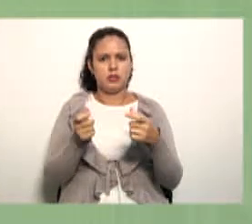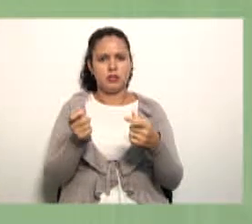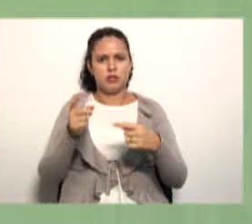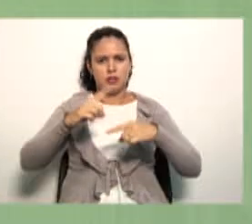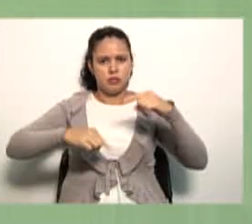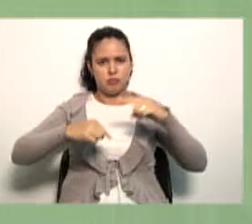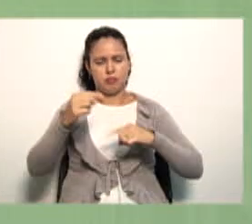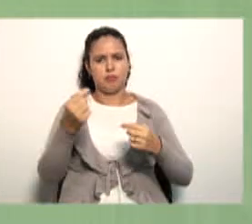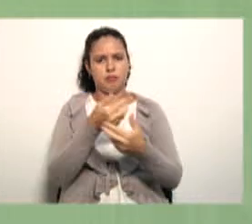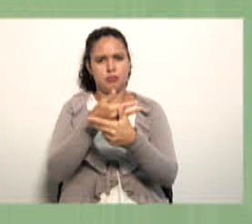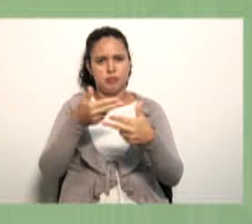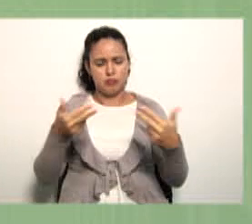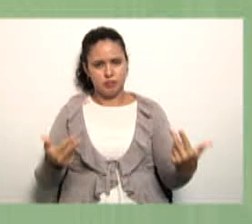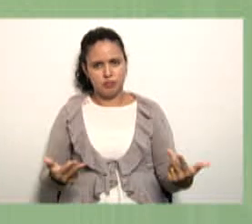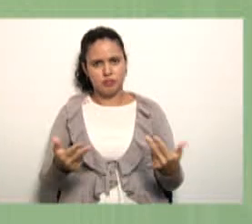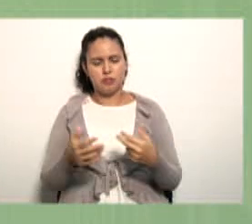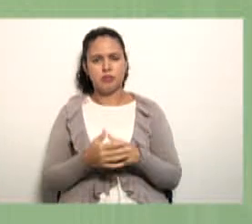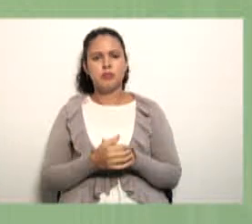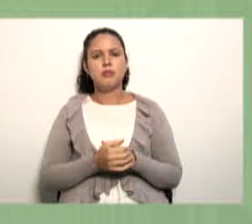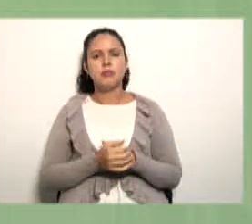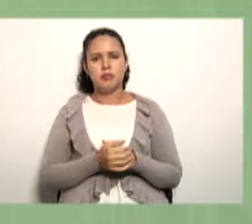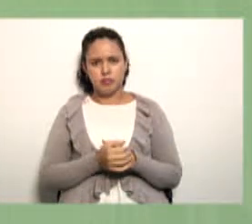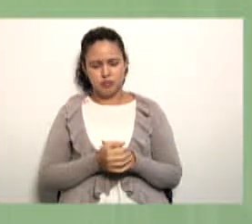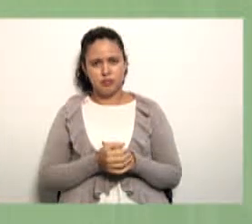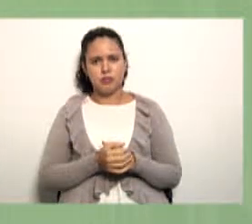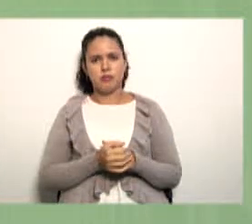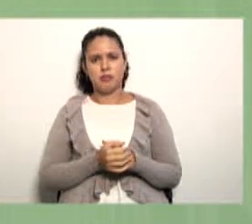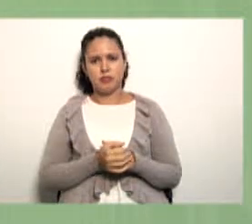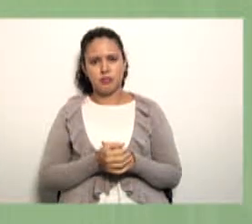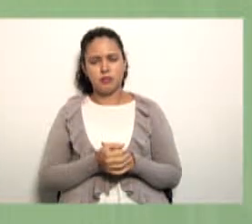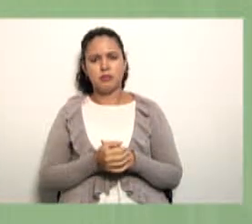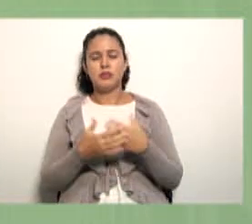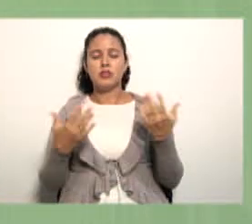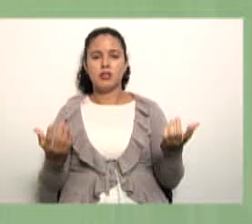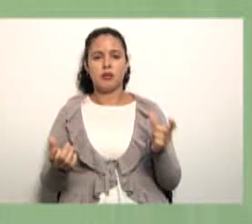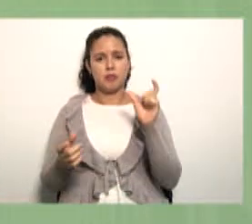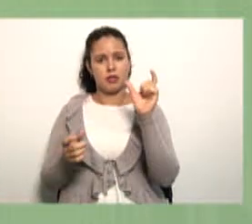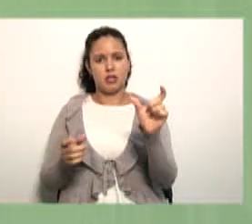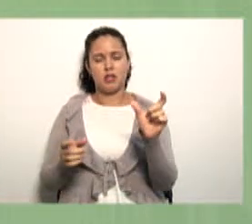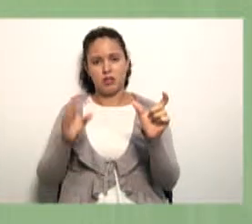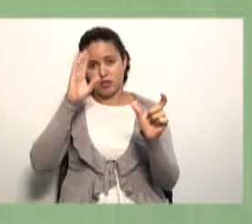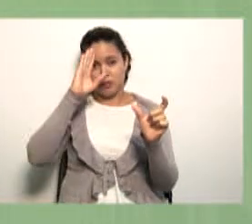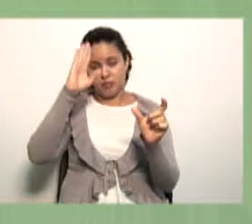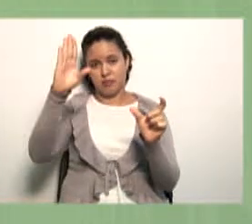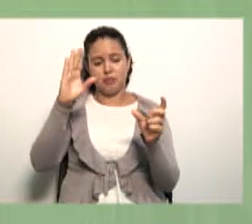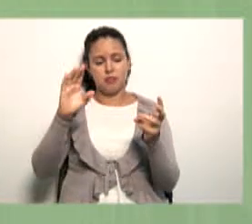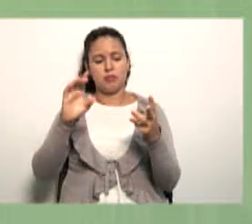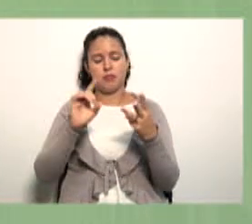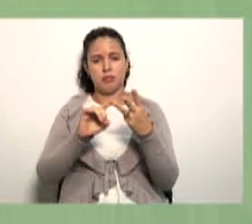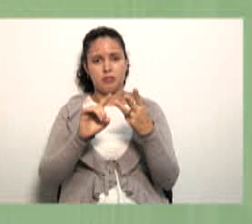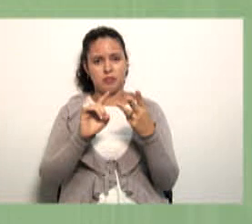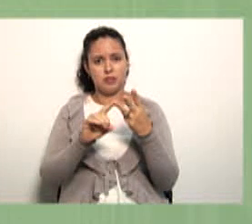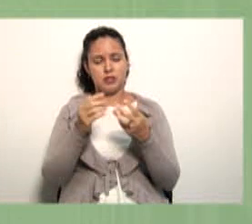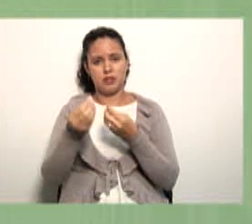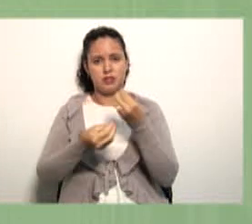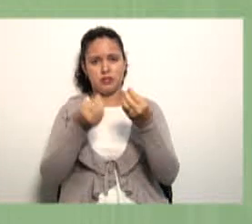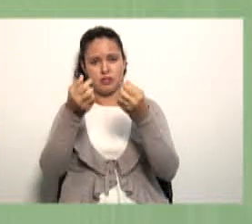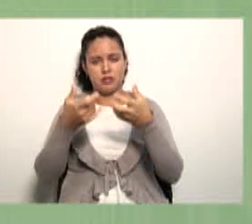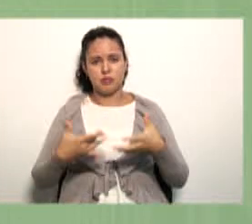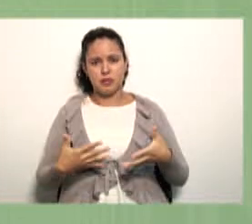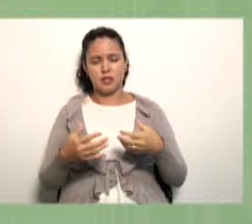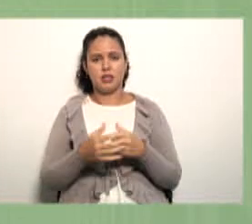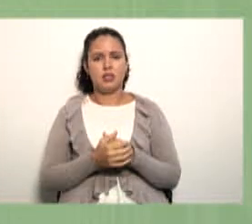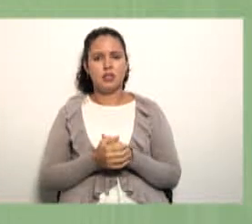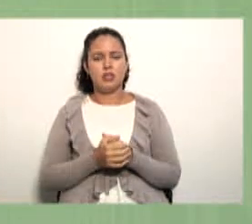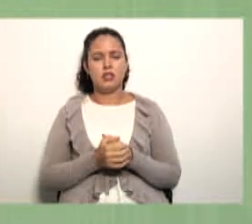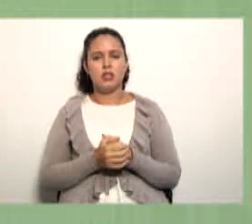serviços. Particularmente, eu acho que as palavras desse princípio não ficaram muito claras, mas a gente pode entender o seguinte. Quando a